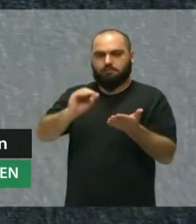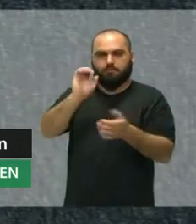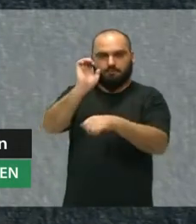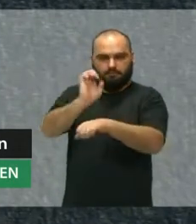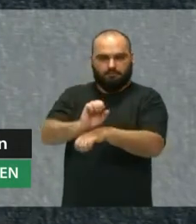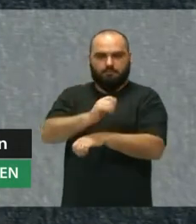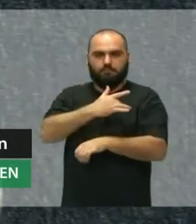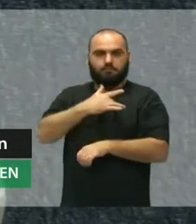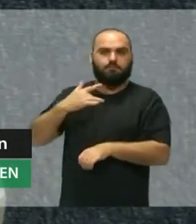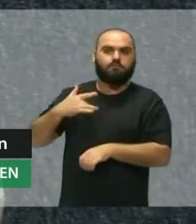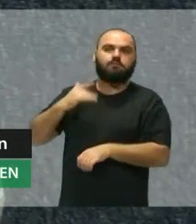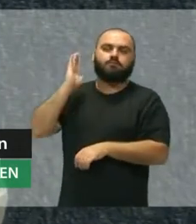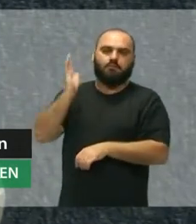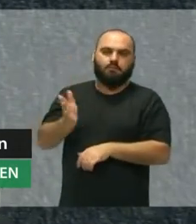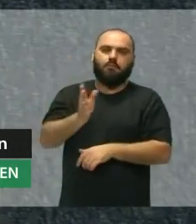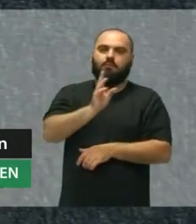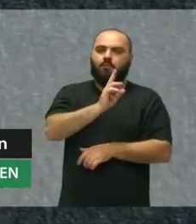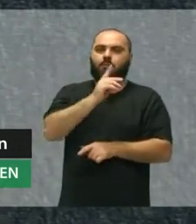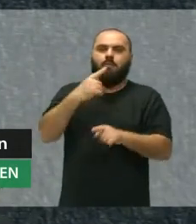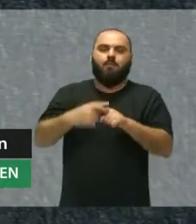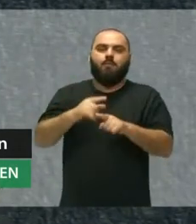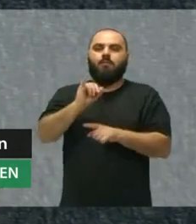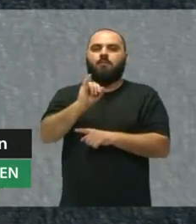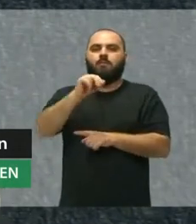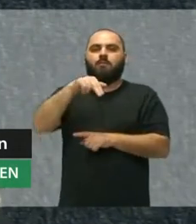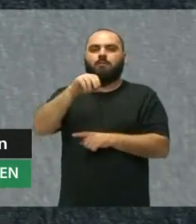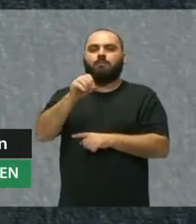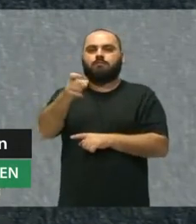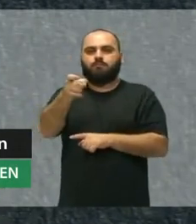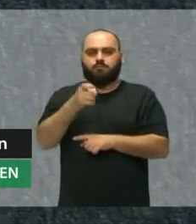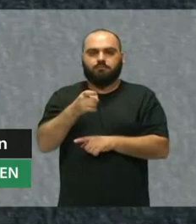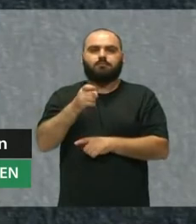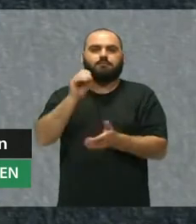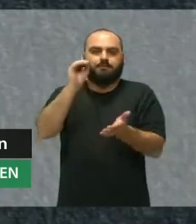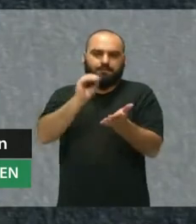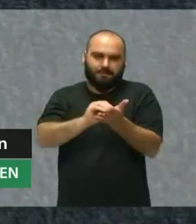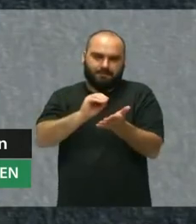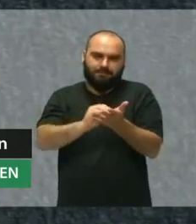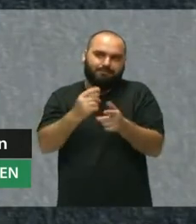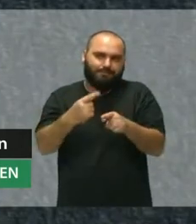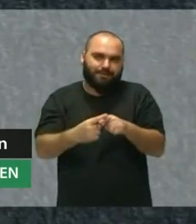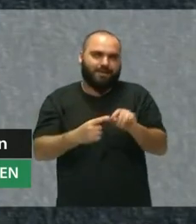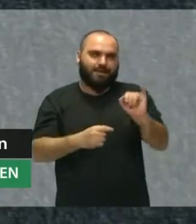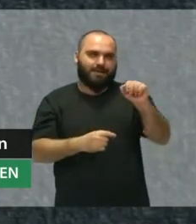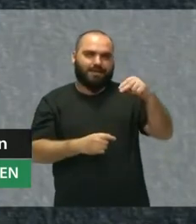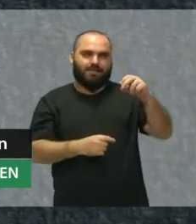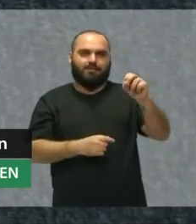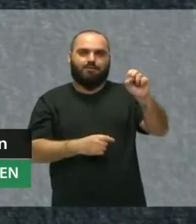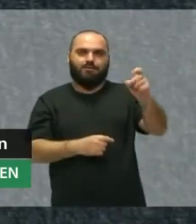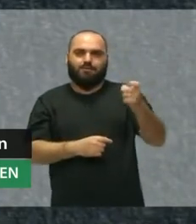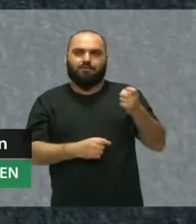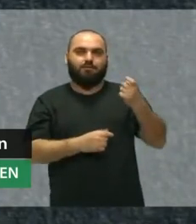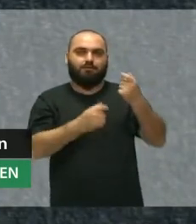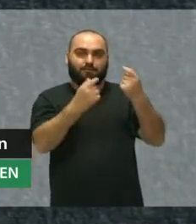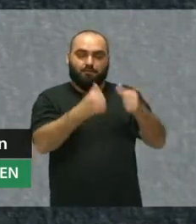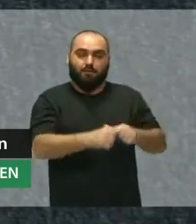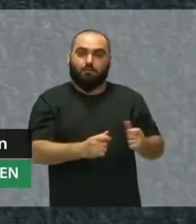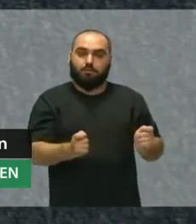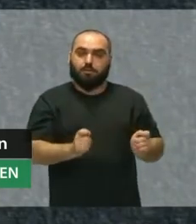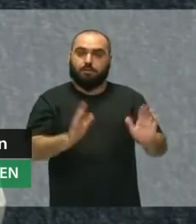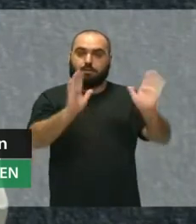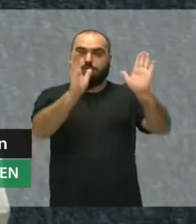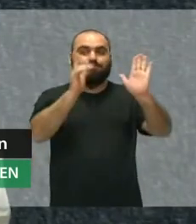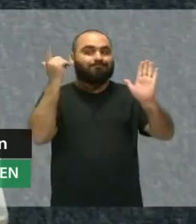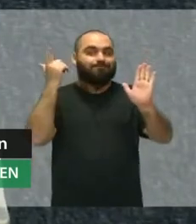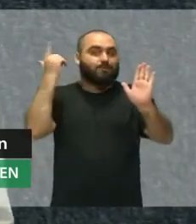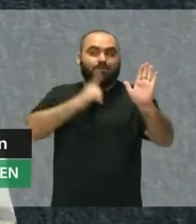Saúde, porque toda a parte de inox ainda falta, como o inox encareceu muito, nós não conseguimos que os fabricantes se